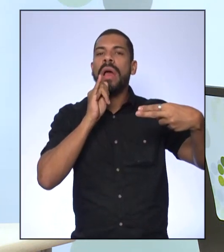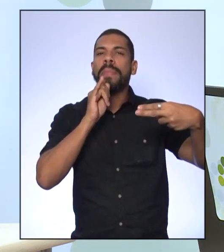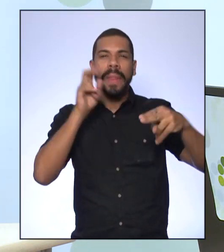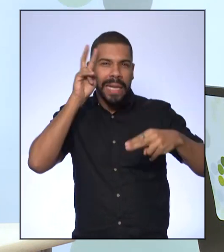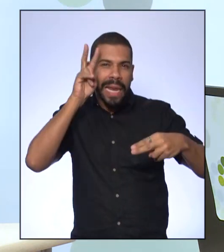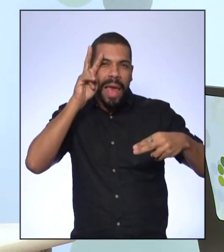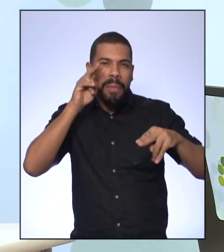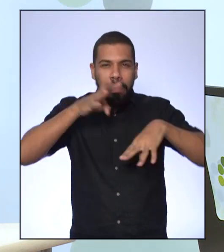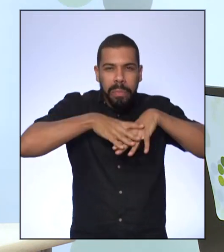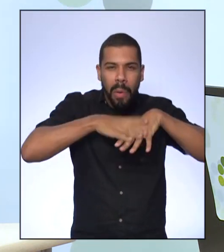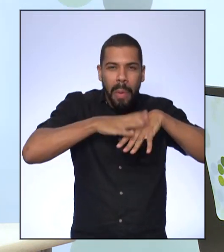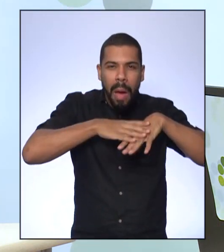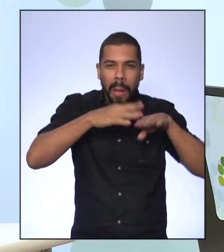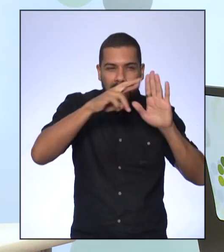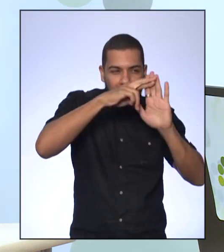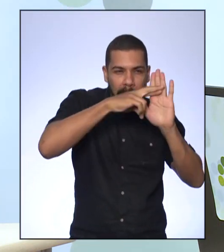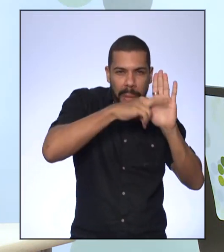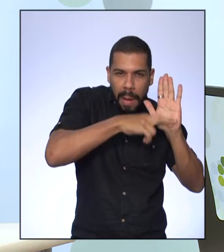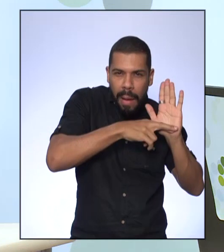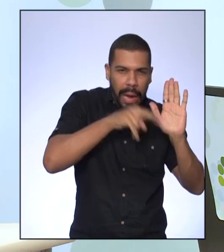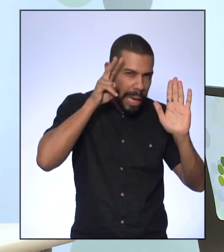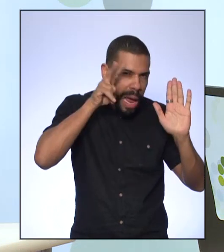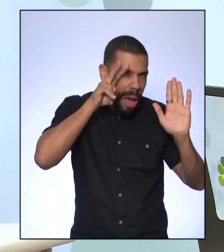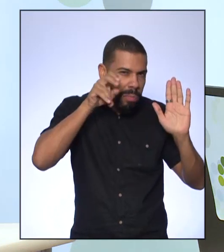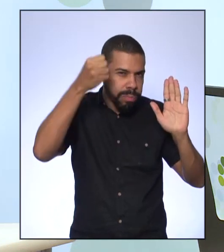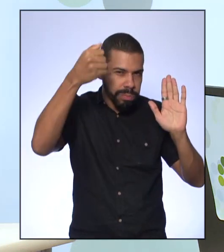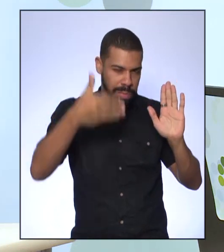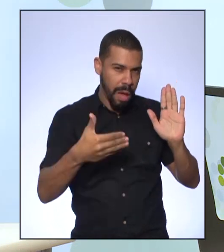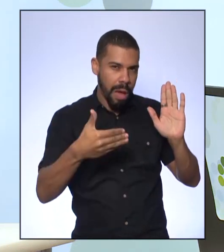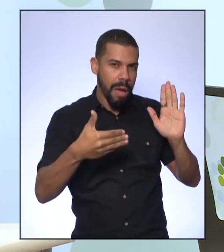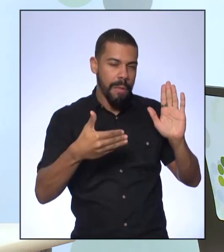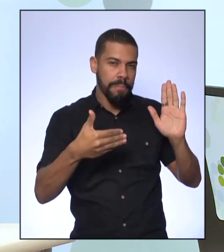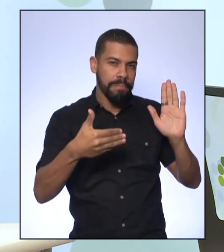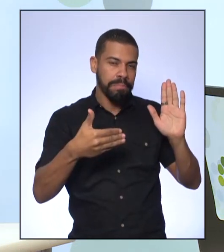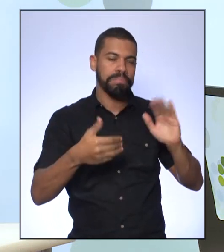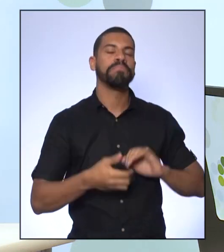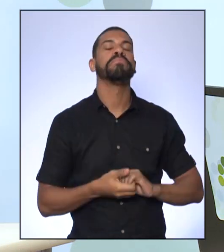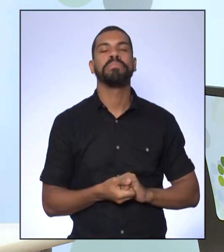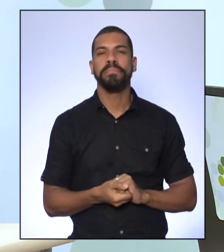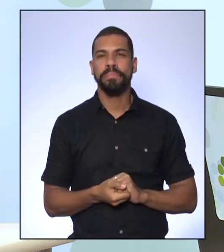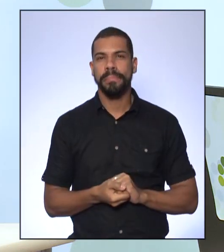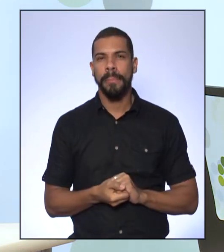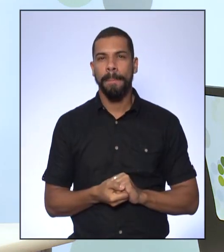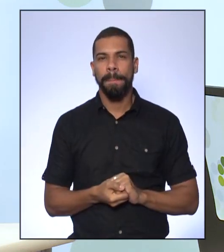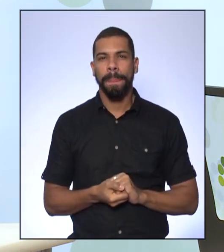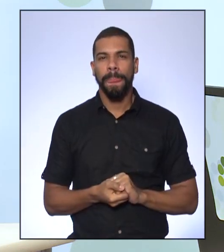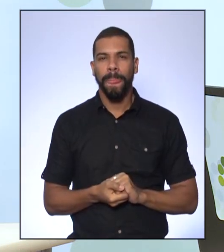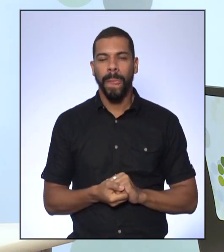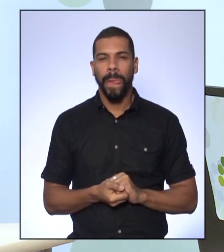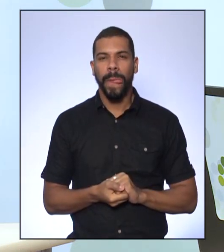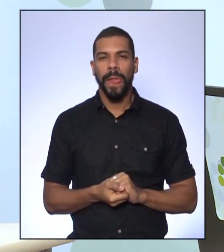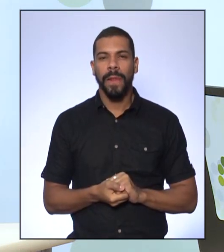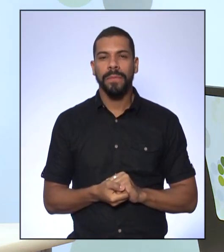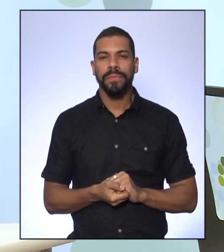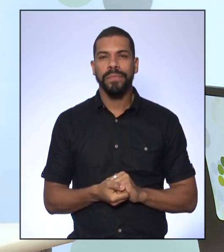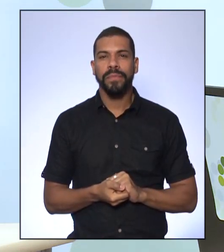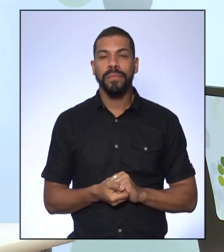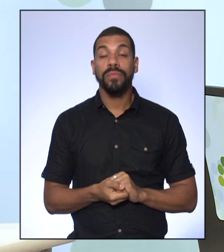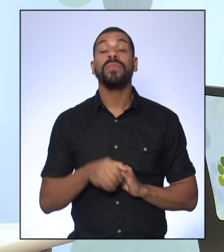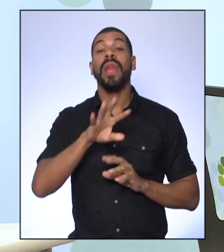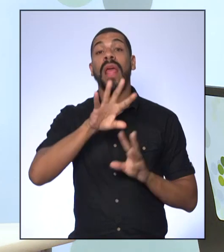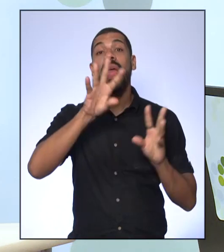né, aquela risco é igual a perigo vezes a vulnerabilidade vezes o dano potencial e